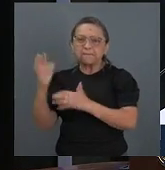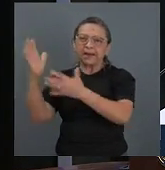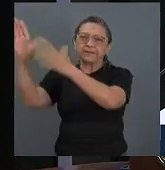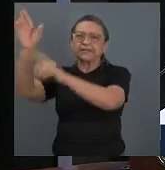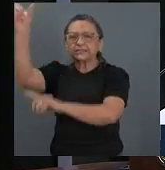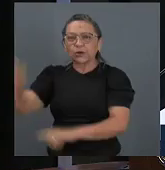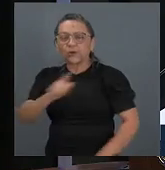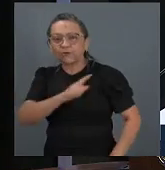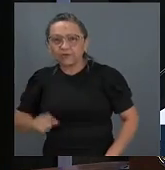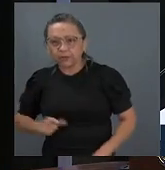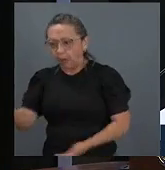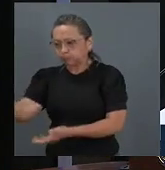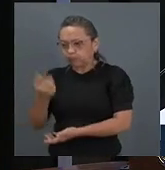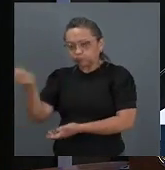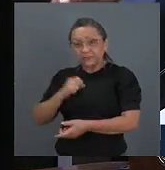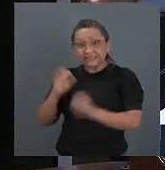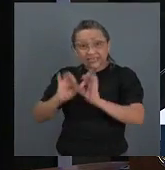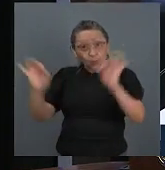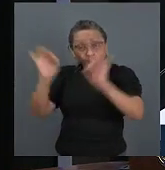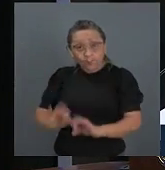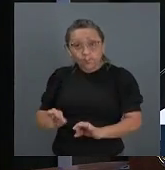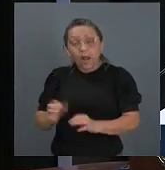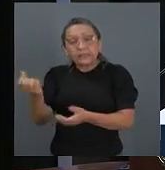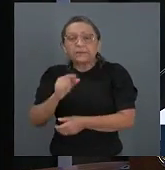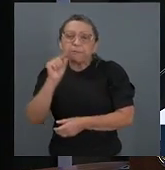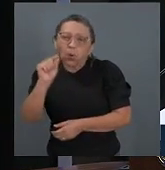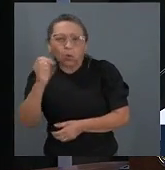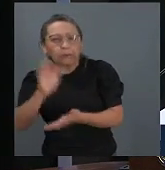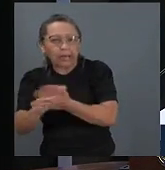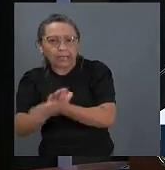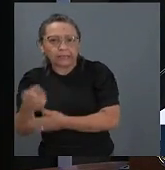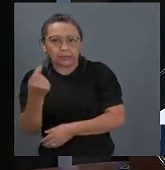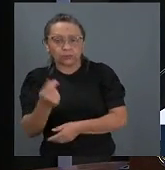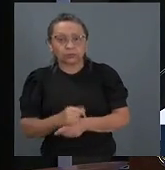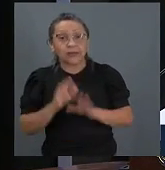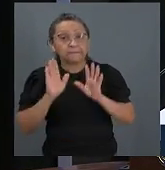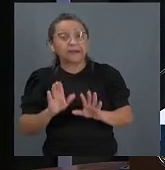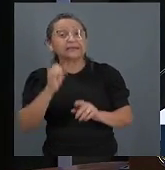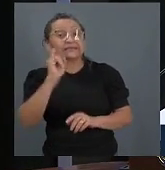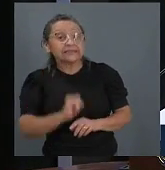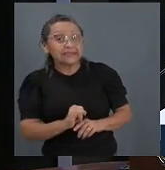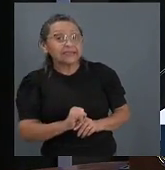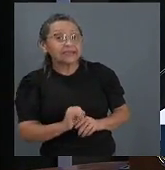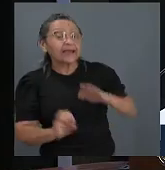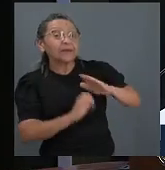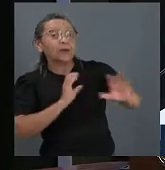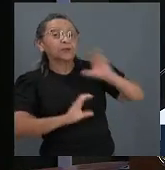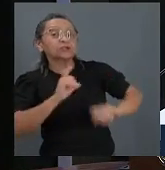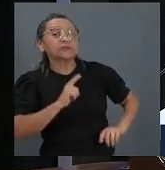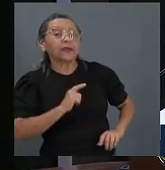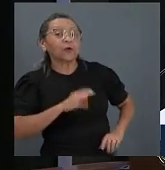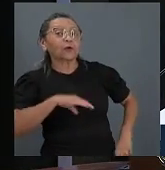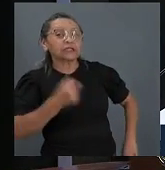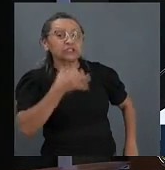recebe muito recurso. Se não elogiar, recebe pouco ou nada. Agora, se tiver a ousadia de criticar,